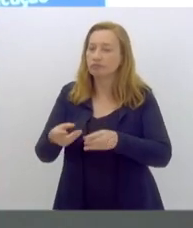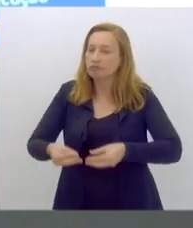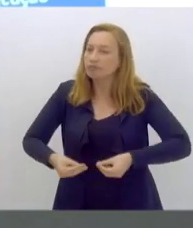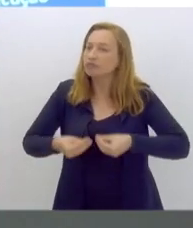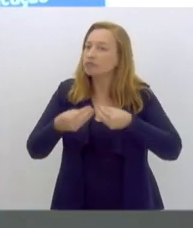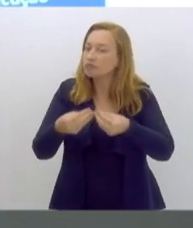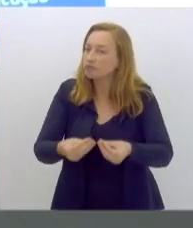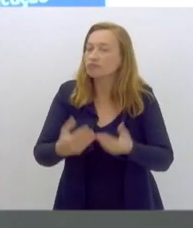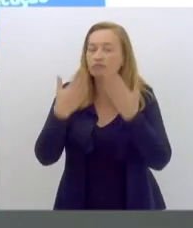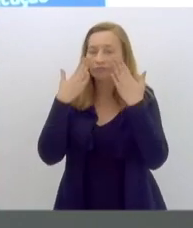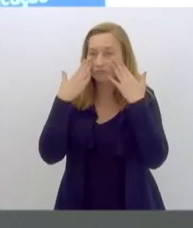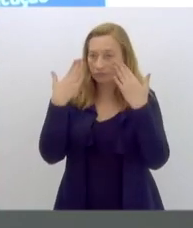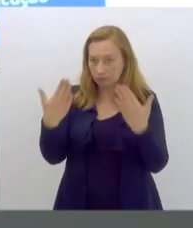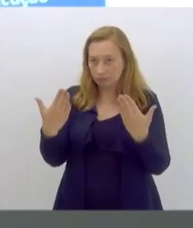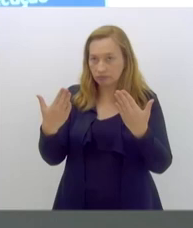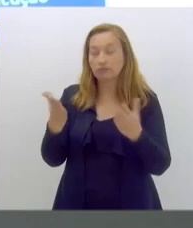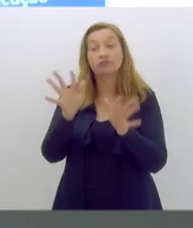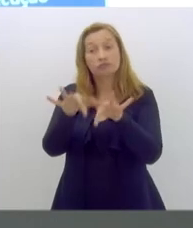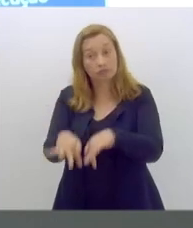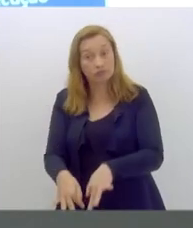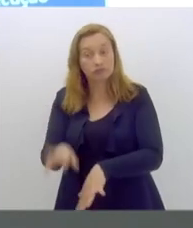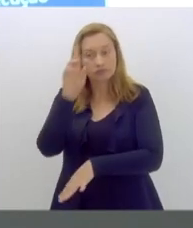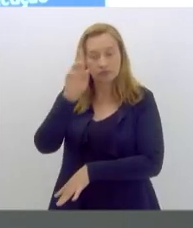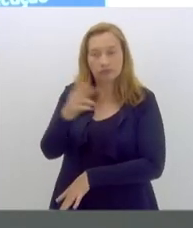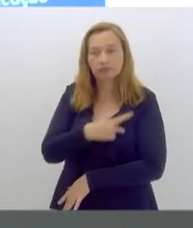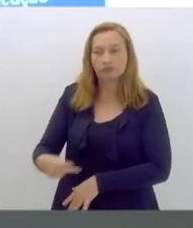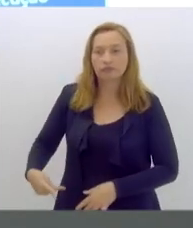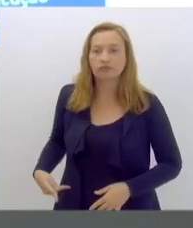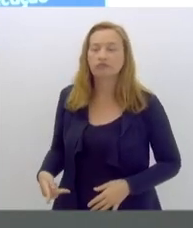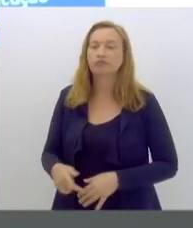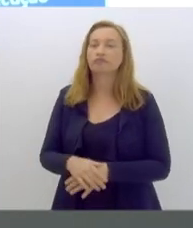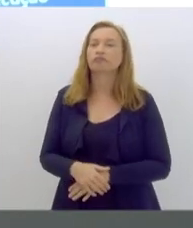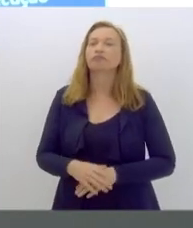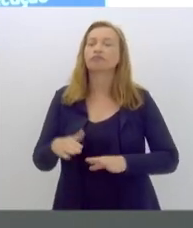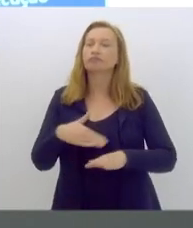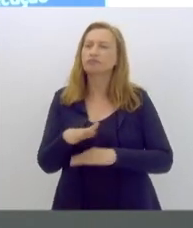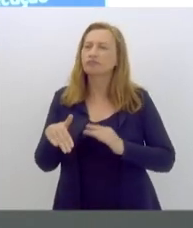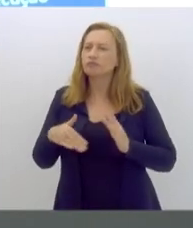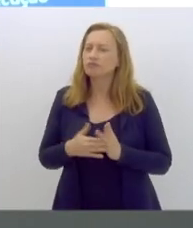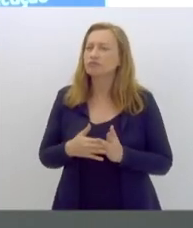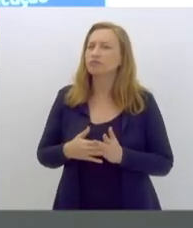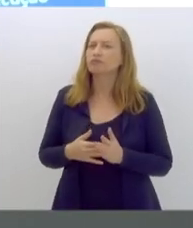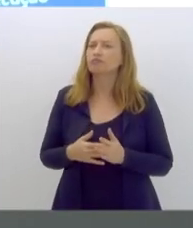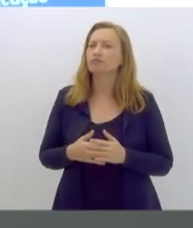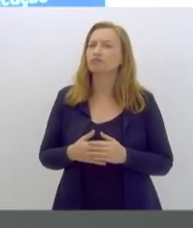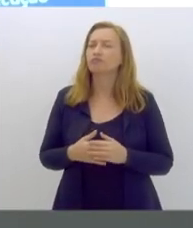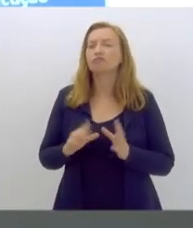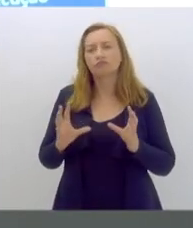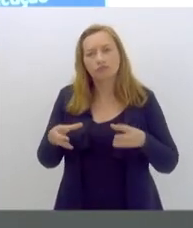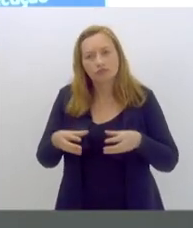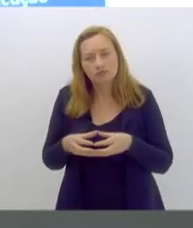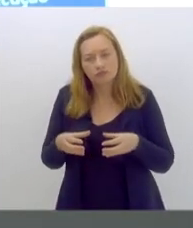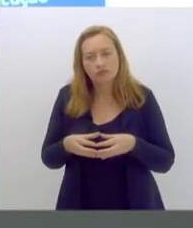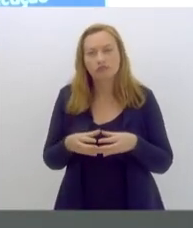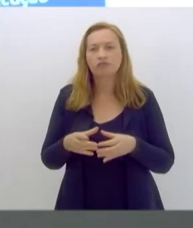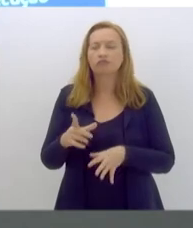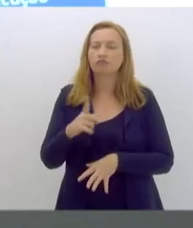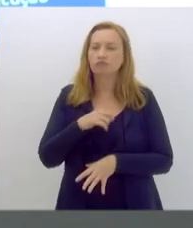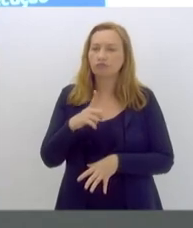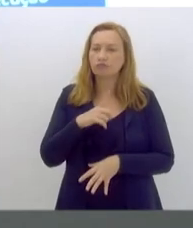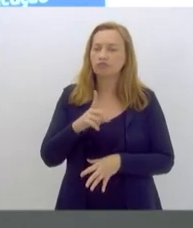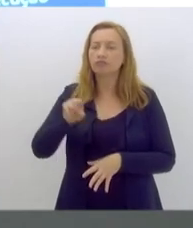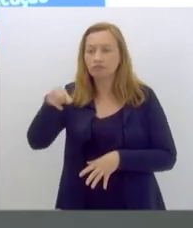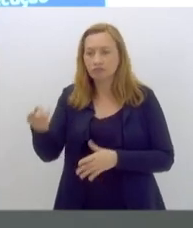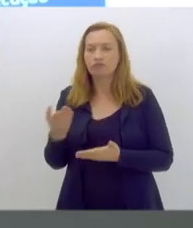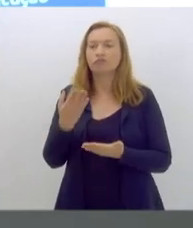essa apresentação ao final Presidente para que toda a comissão tem aí eventualmente